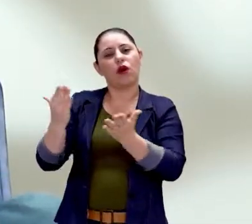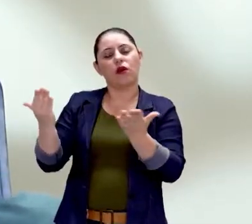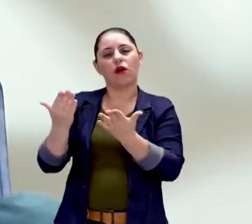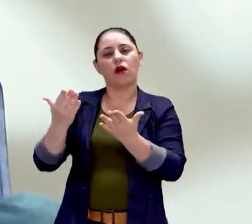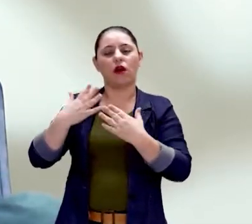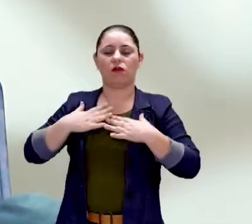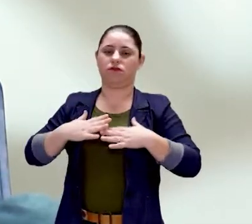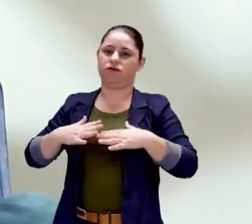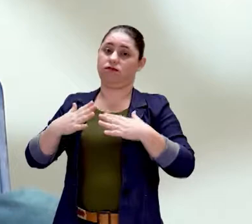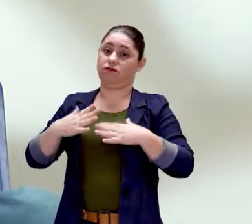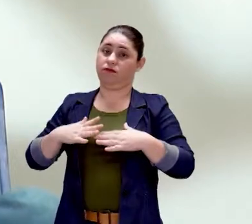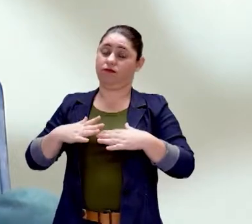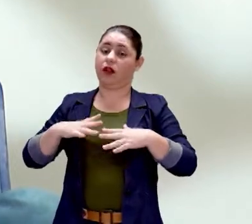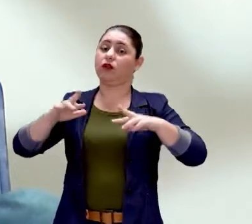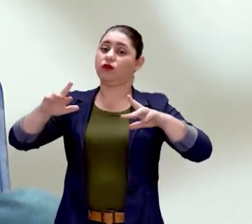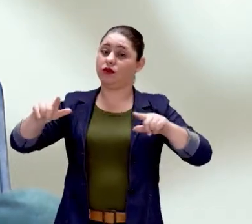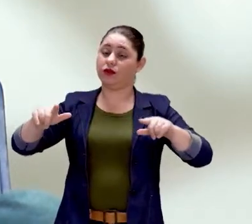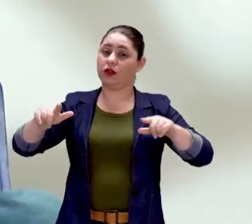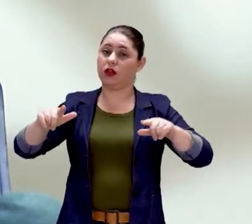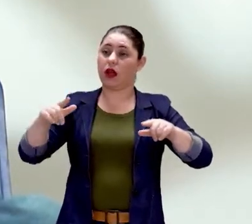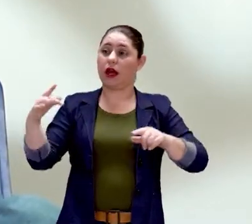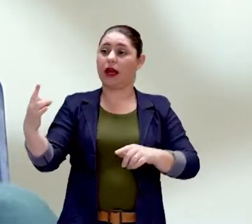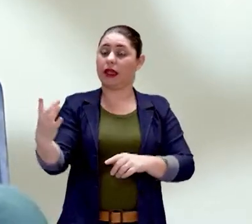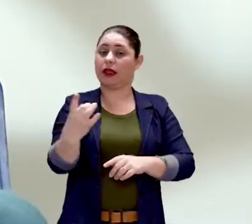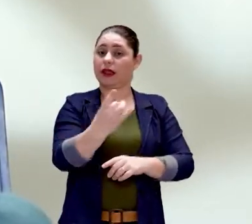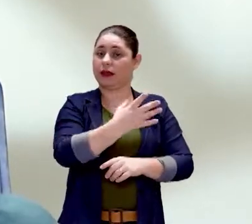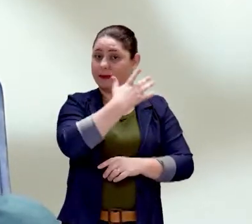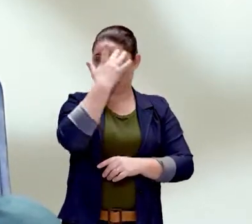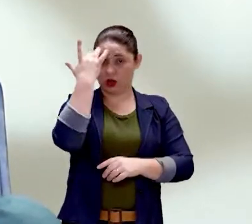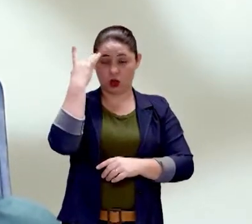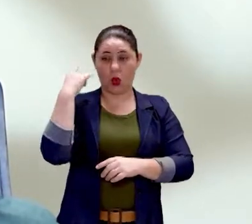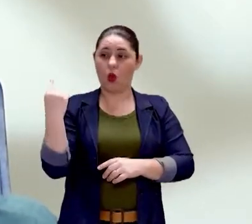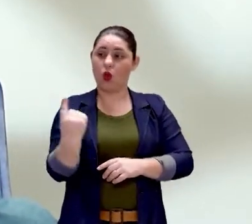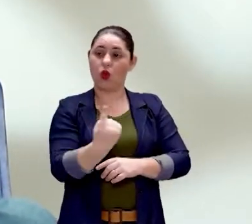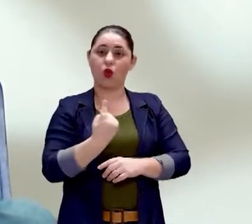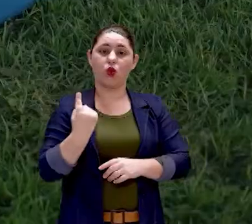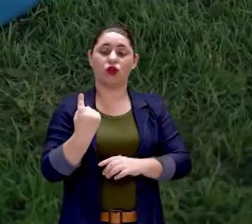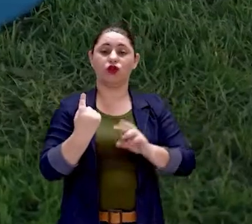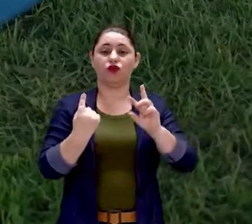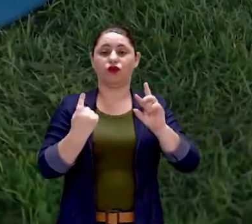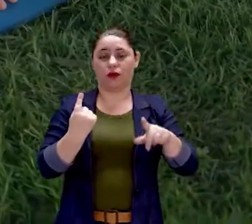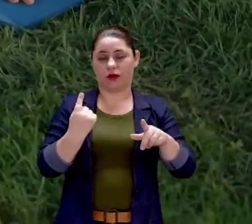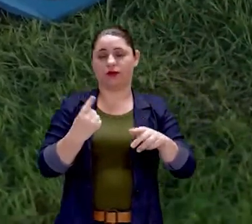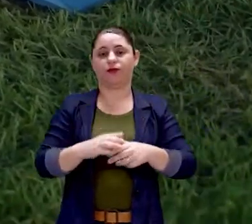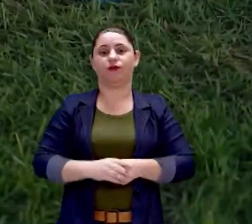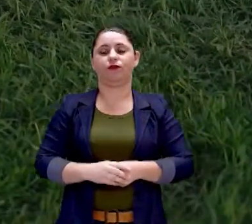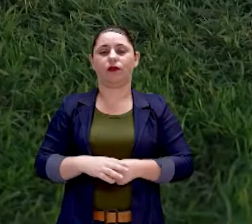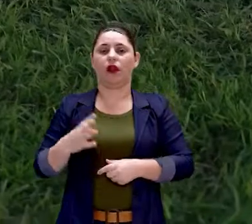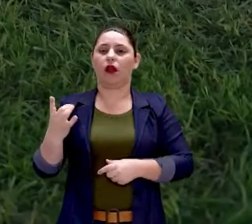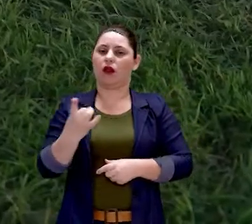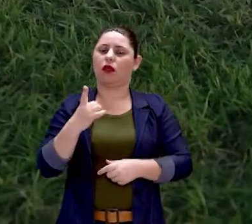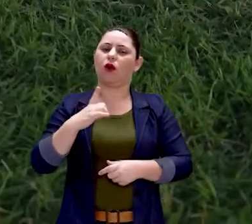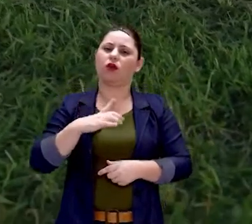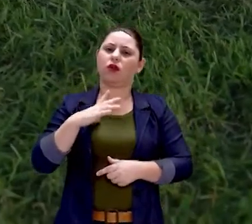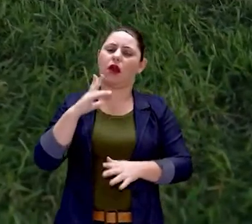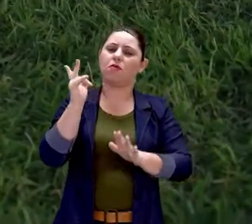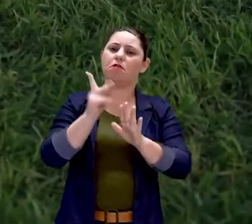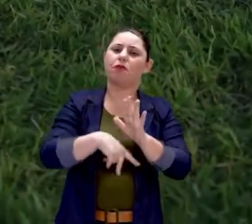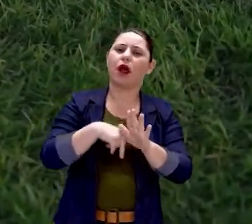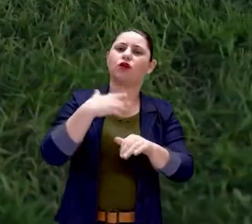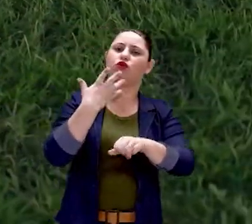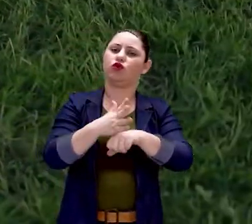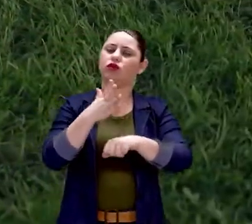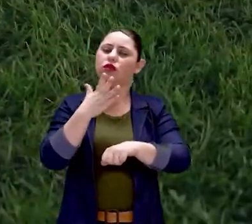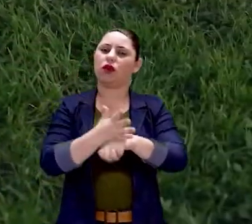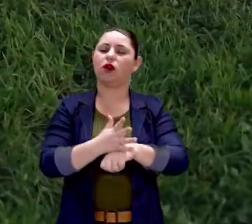está começando. Então, cada pessoa com a sua individualidade. Então, cada um tem o seu plano de